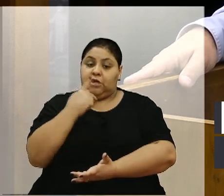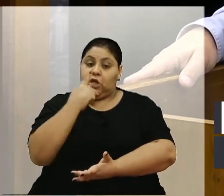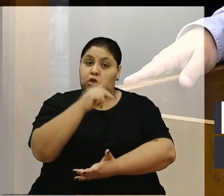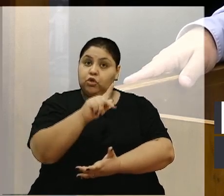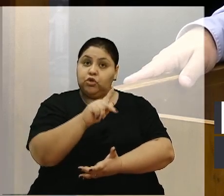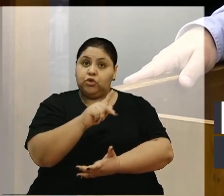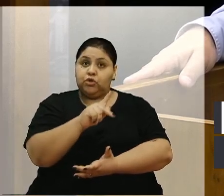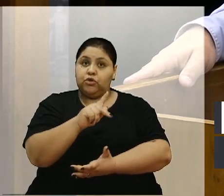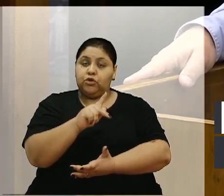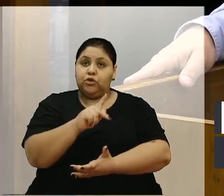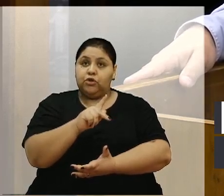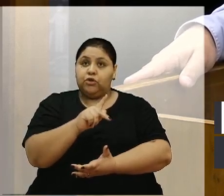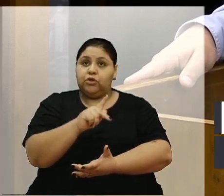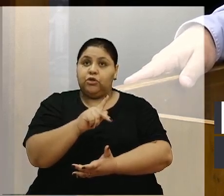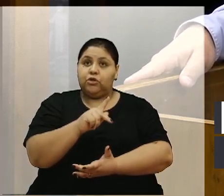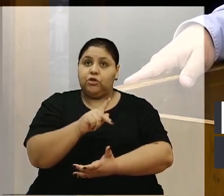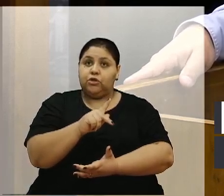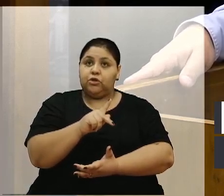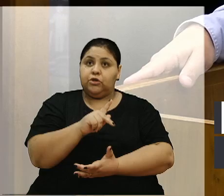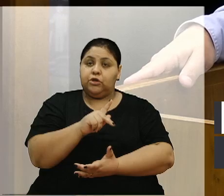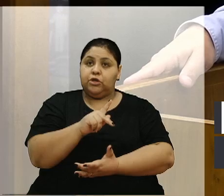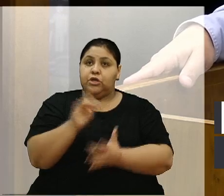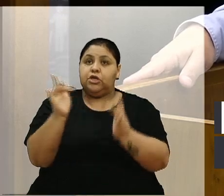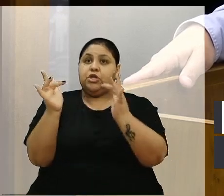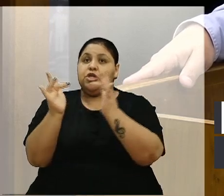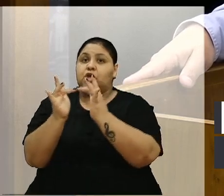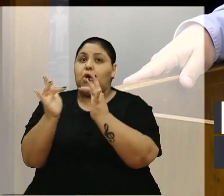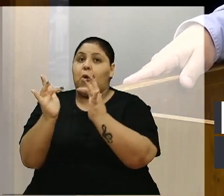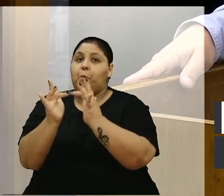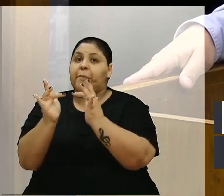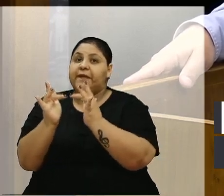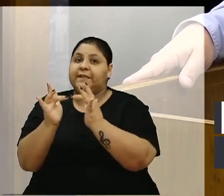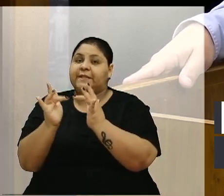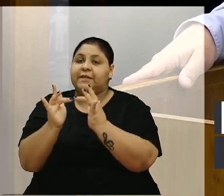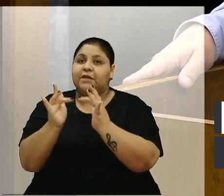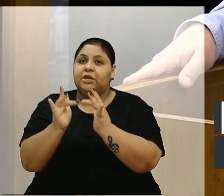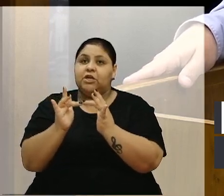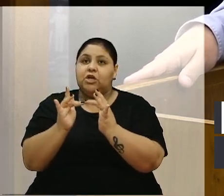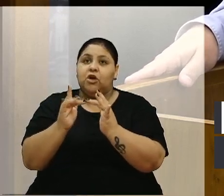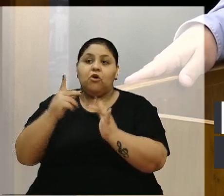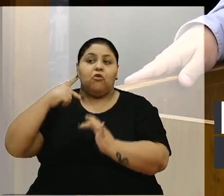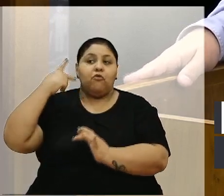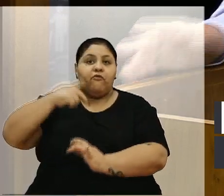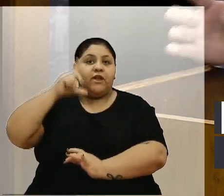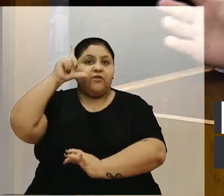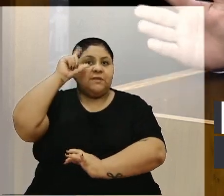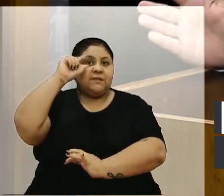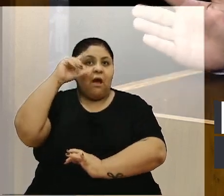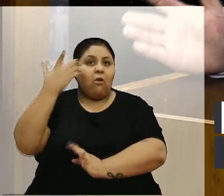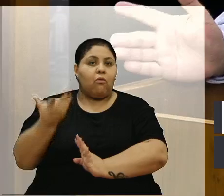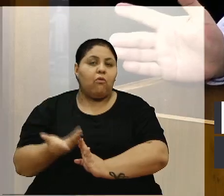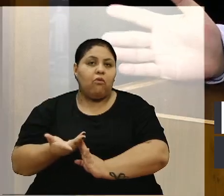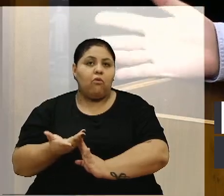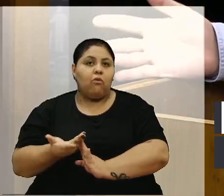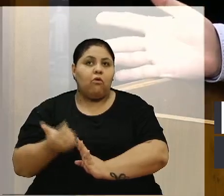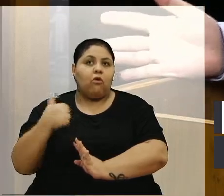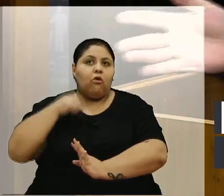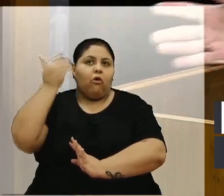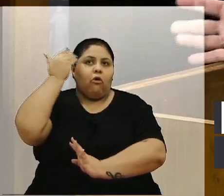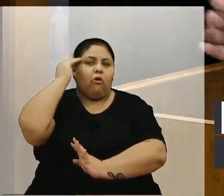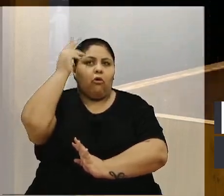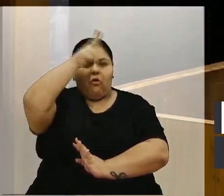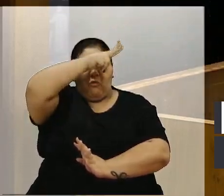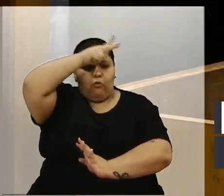que flerta com o seu principal rival, que é o pré-candidato. Aliás, deve continuar sendo secretário da saúde. Eu não sei se o